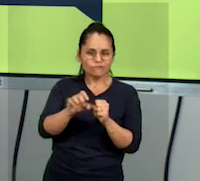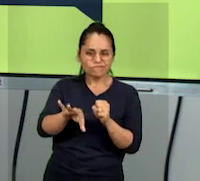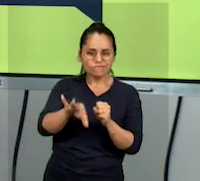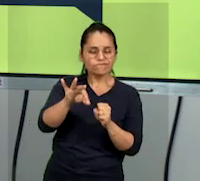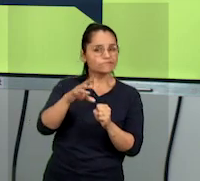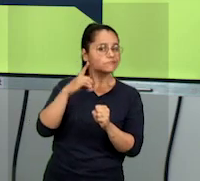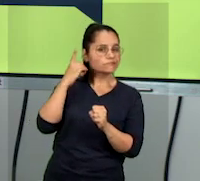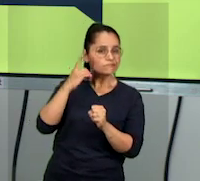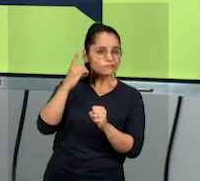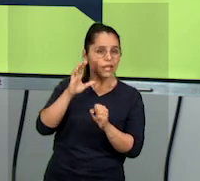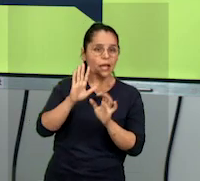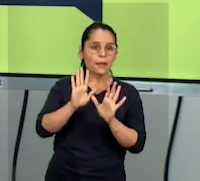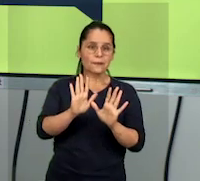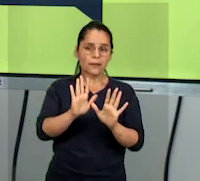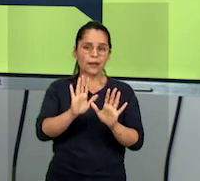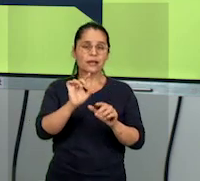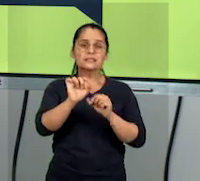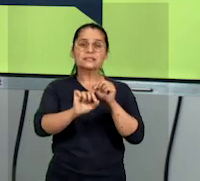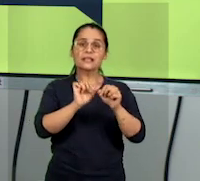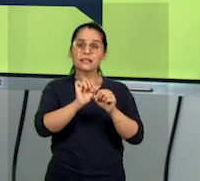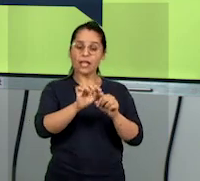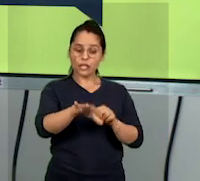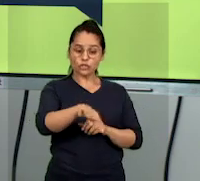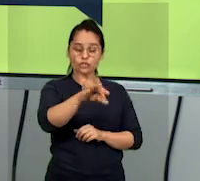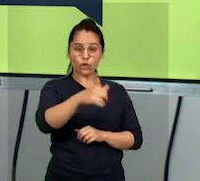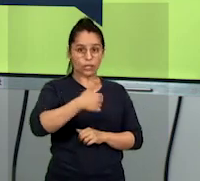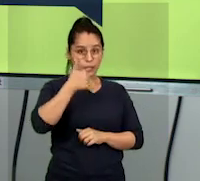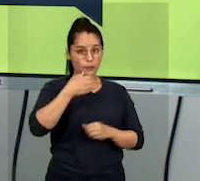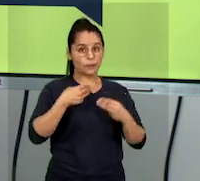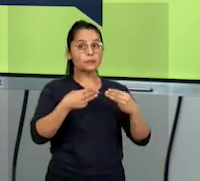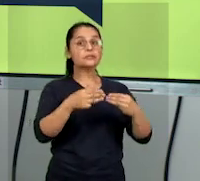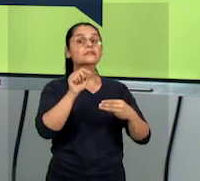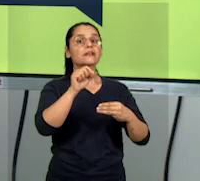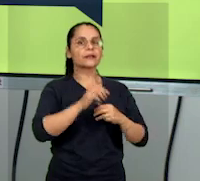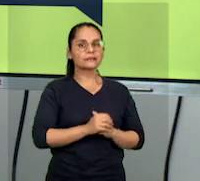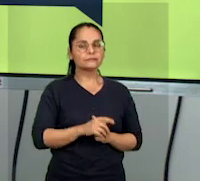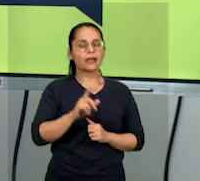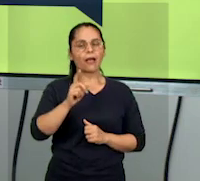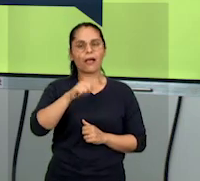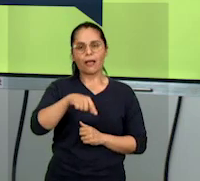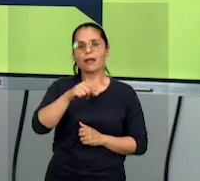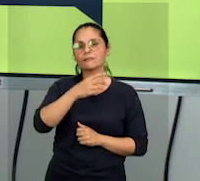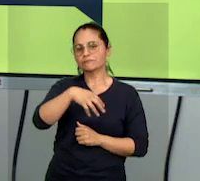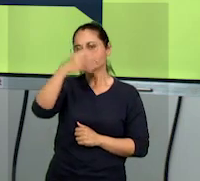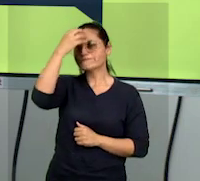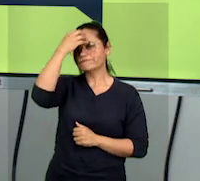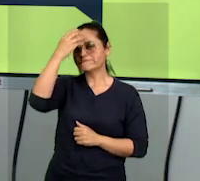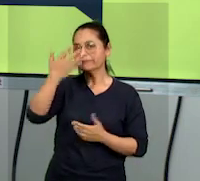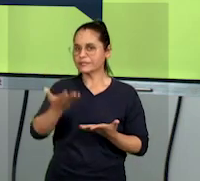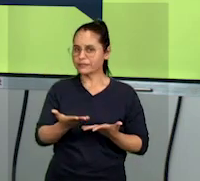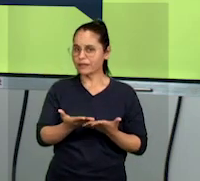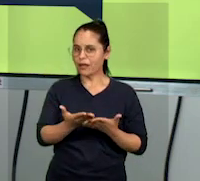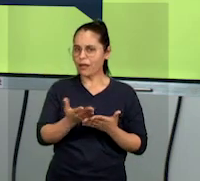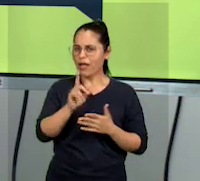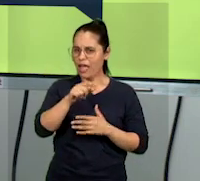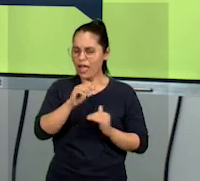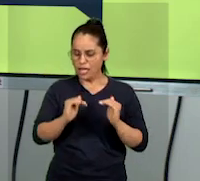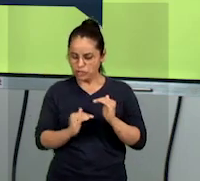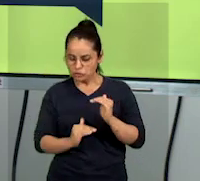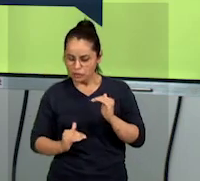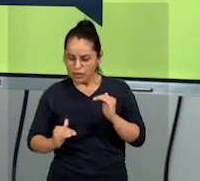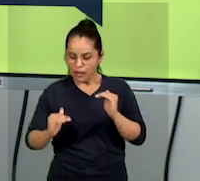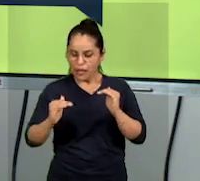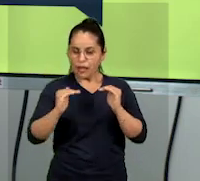deputados, mas quem escolhia o primeiro-ministro era o imperador. Então não via de baixo para cima.